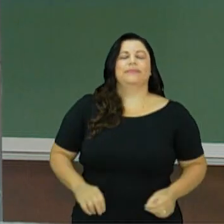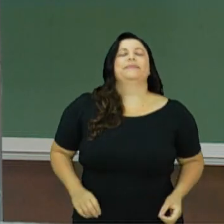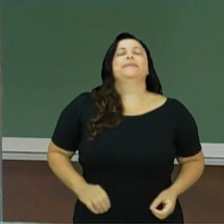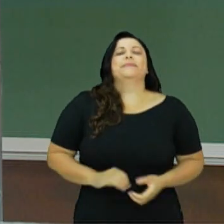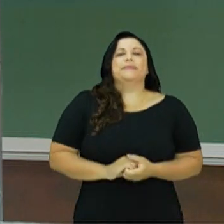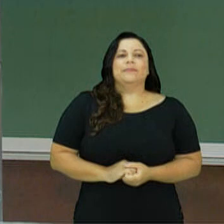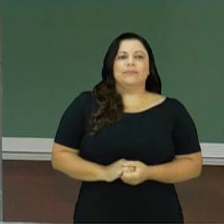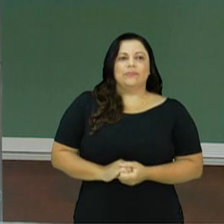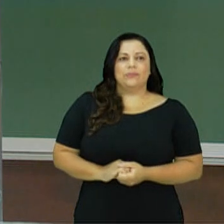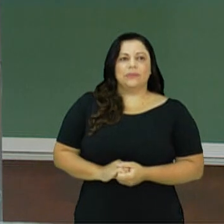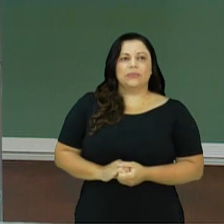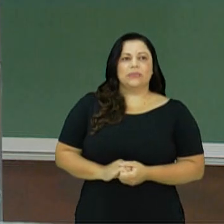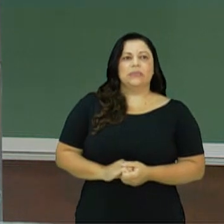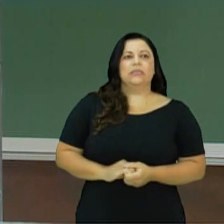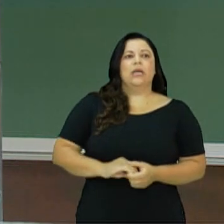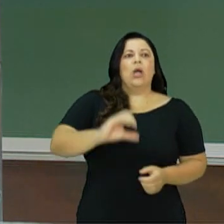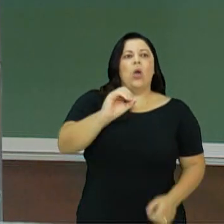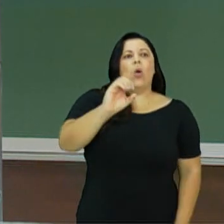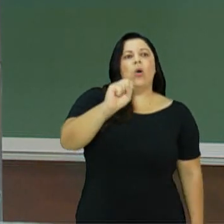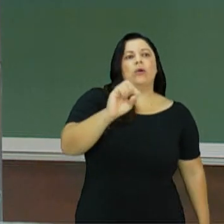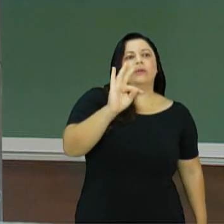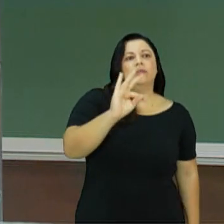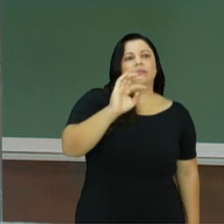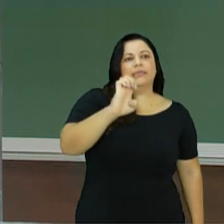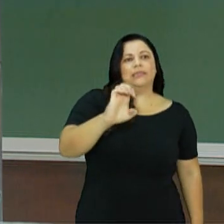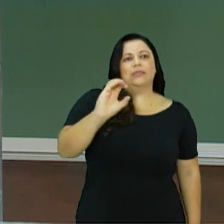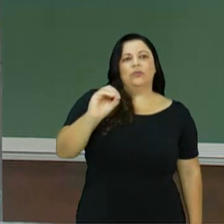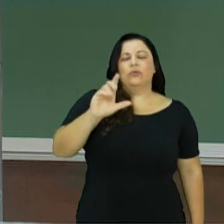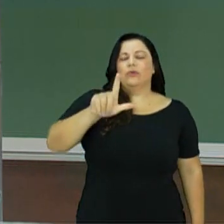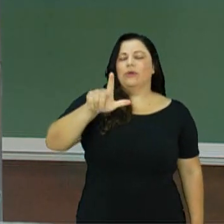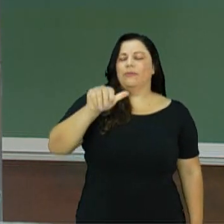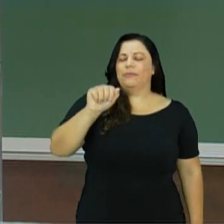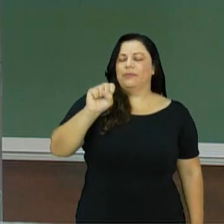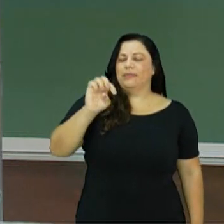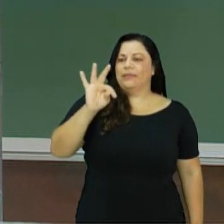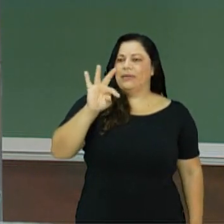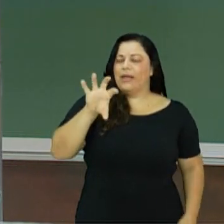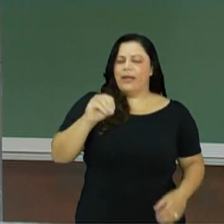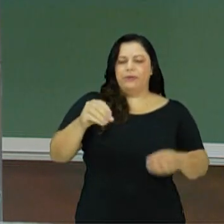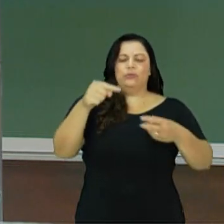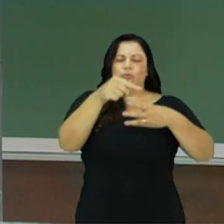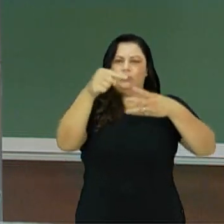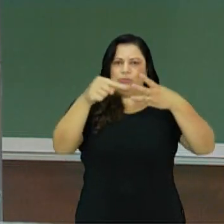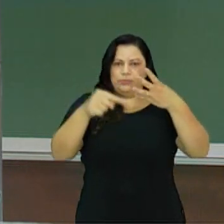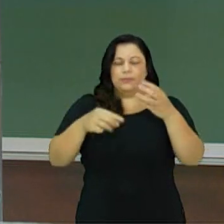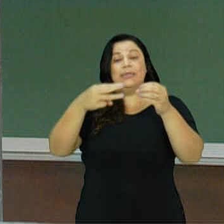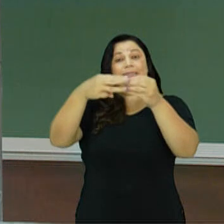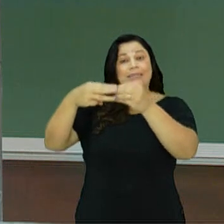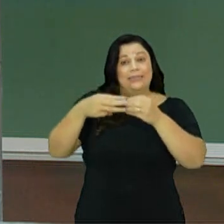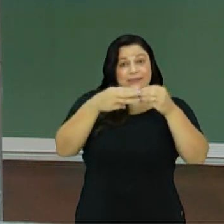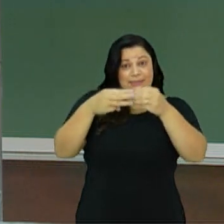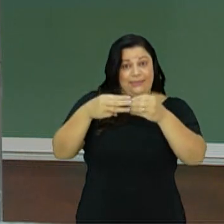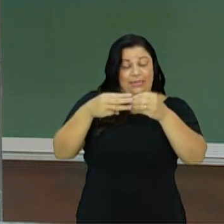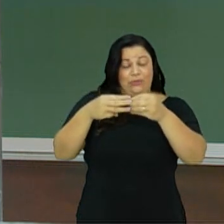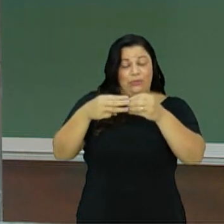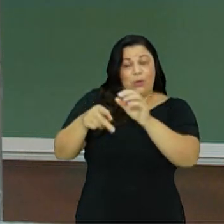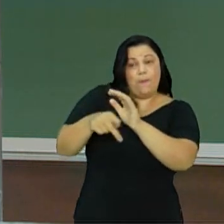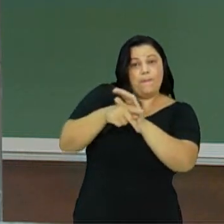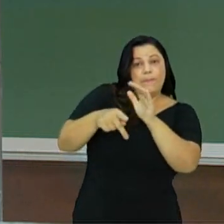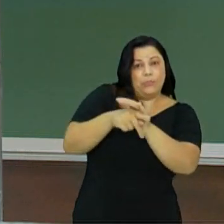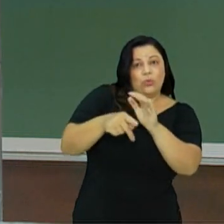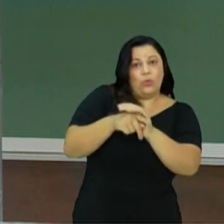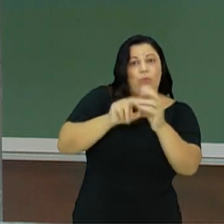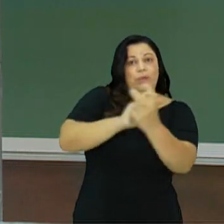inorgânica, né? Osteoblastos, osteócitos e osteoclastos são células relacionadas aos tecidos ósseos, ao tecido ósseo de modo